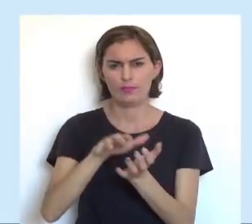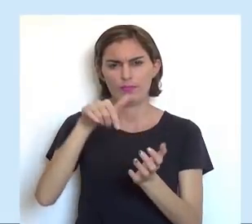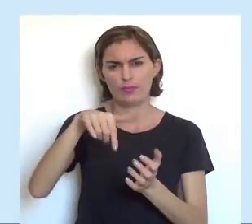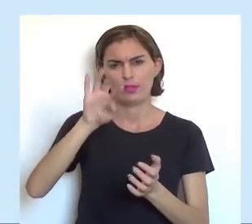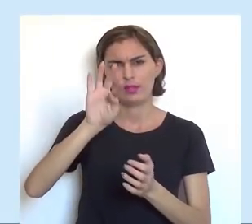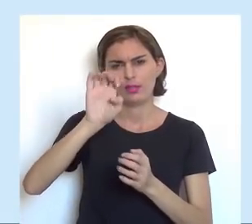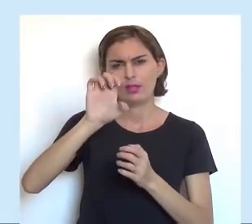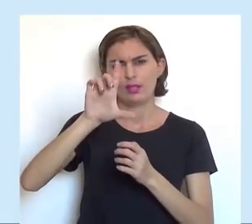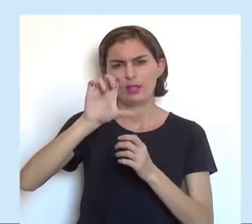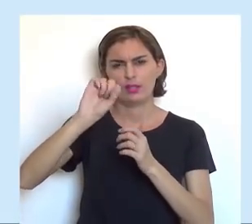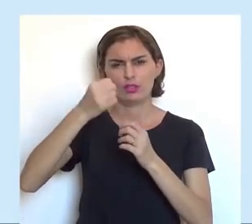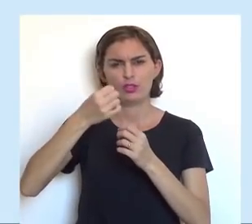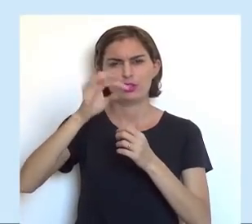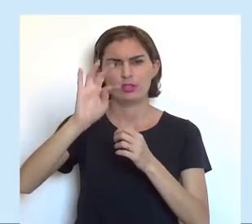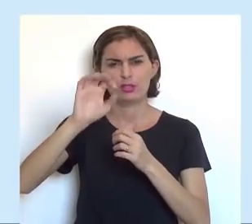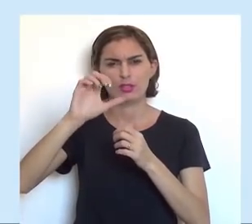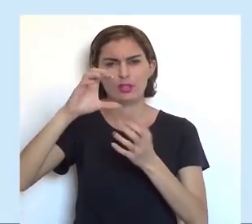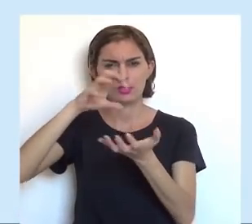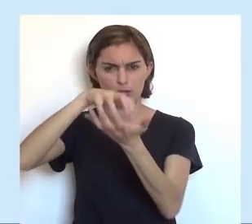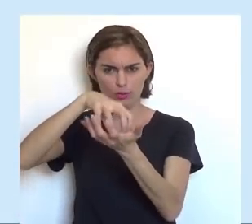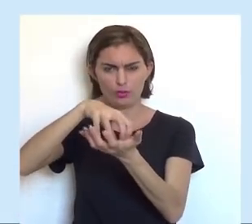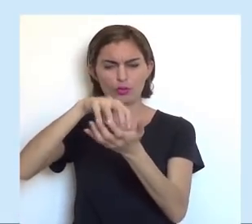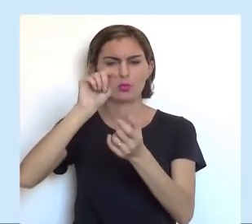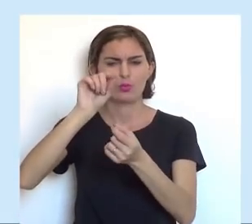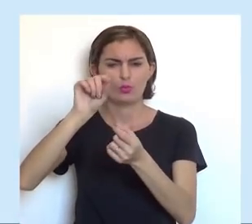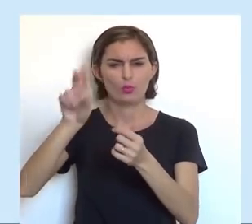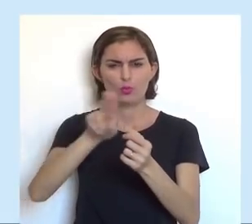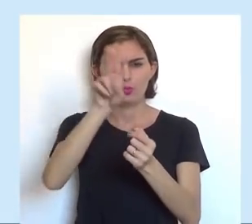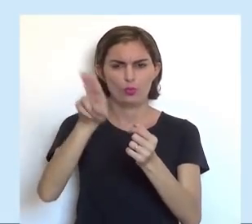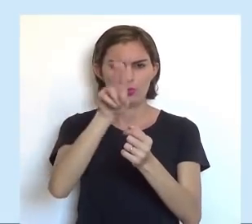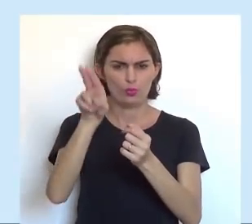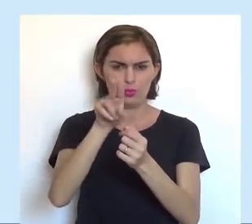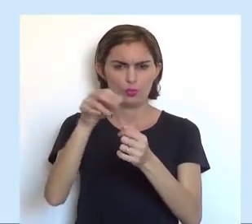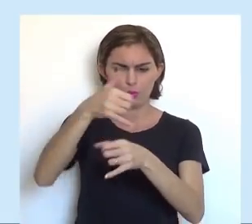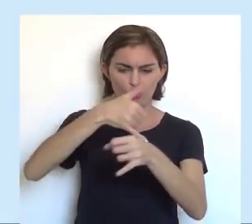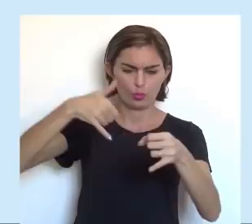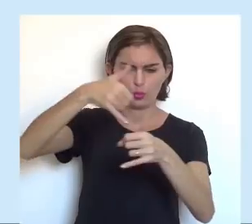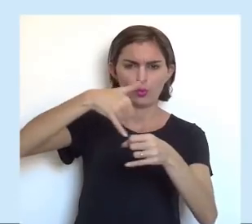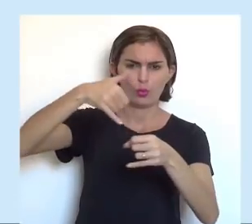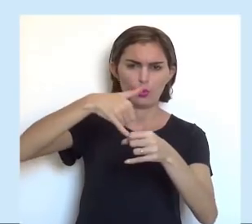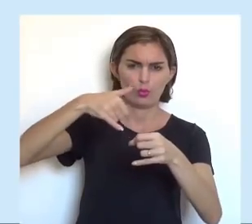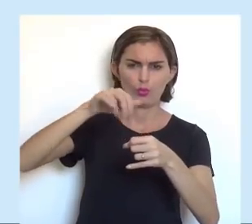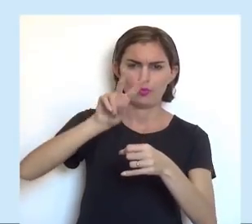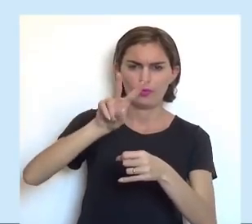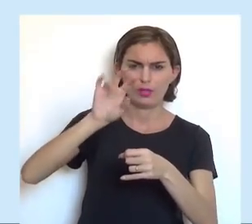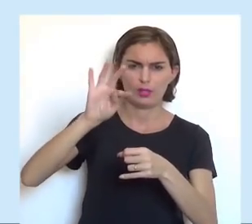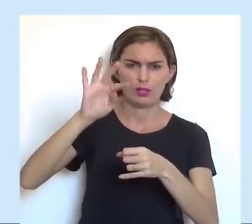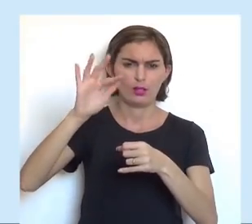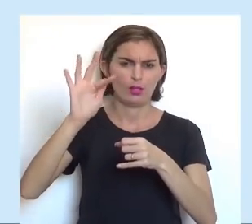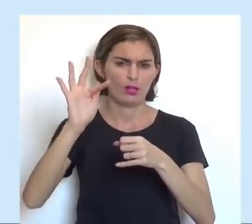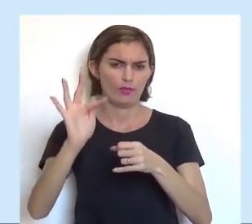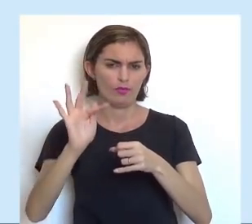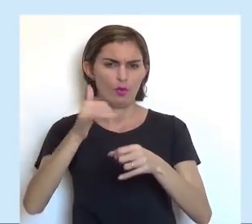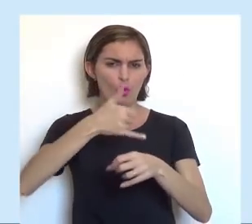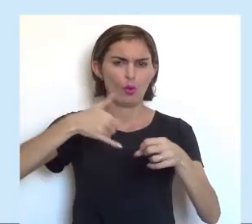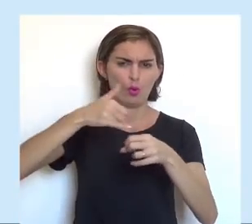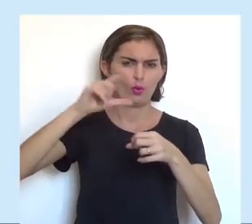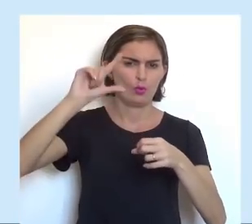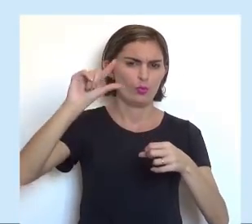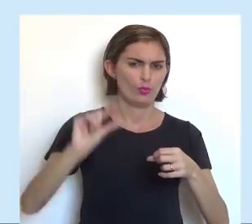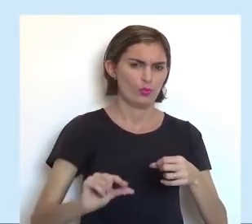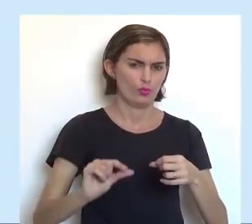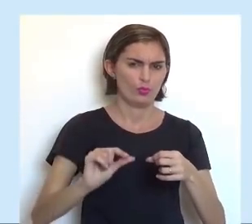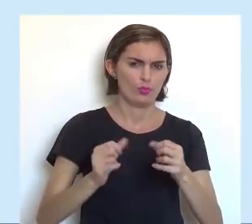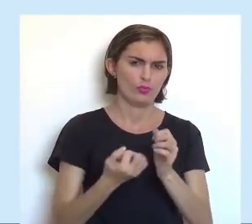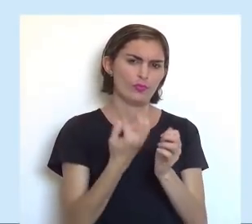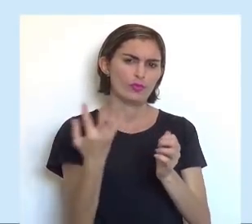a termoestacionária Pernambuco, a Termo Pernambuco. Ela utiliza como óleo o BPF, óleo de baixo ponto